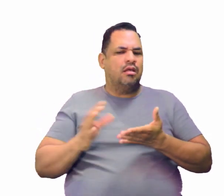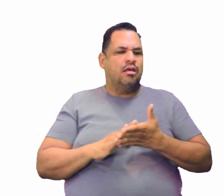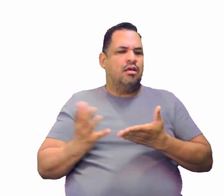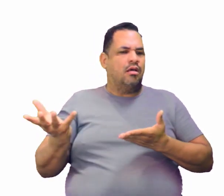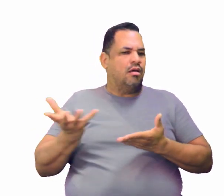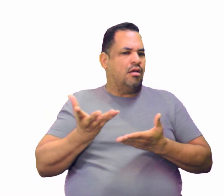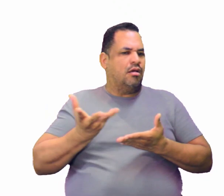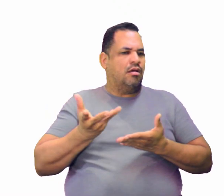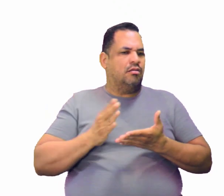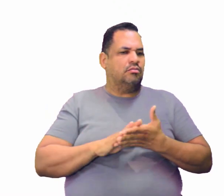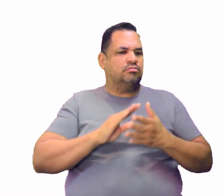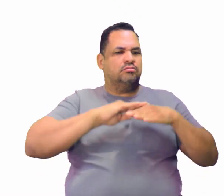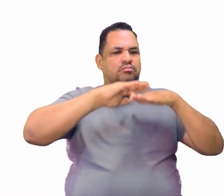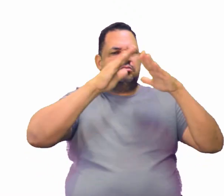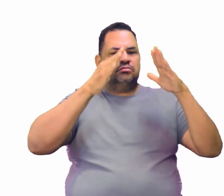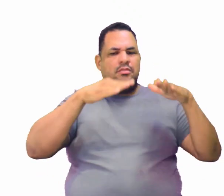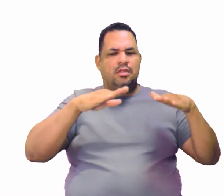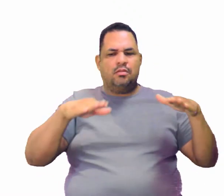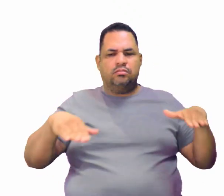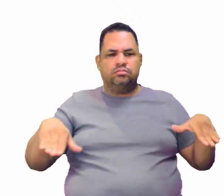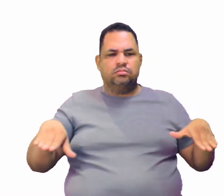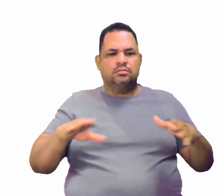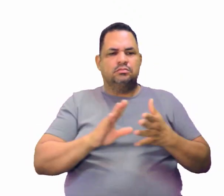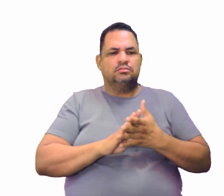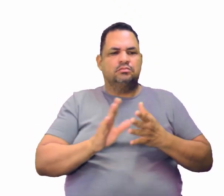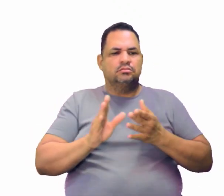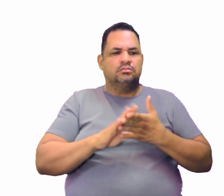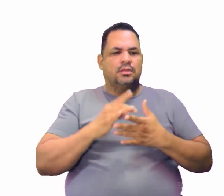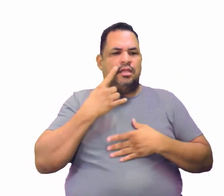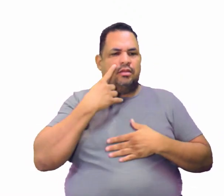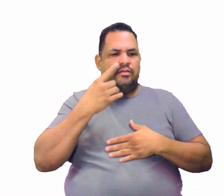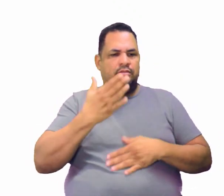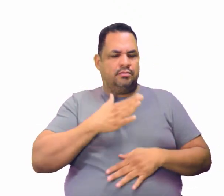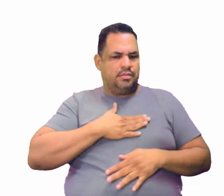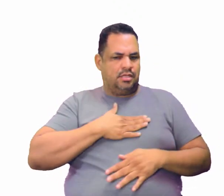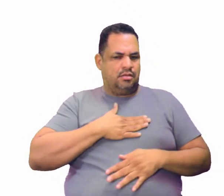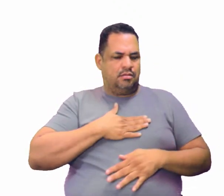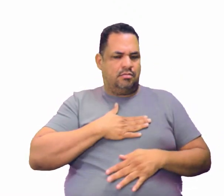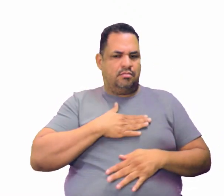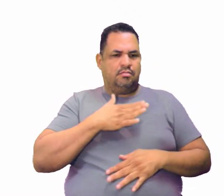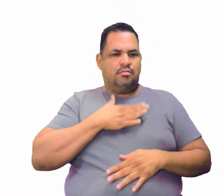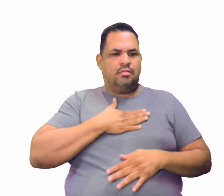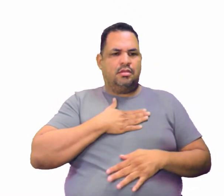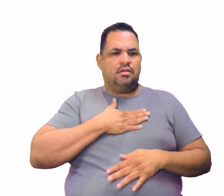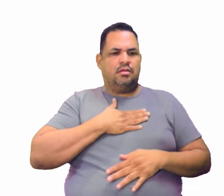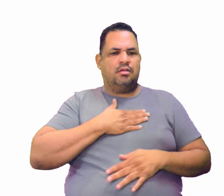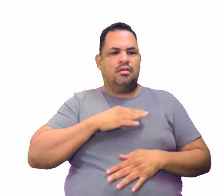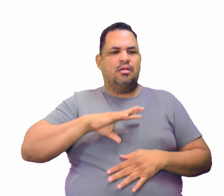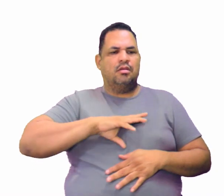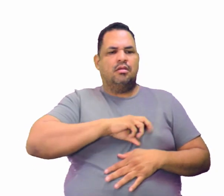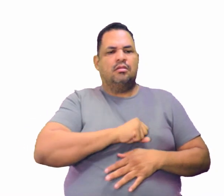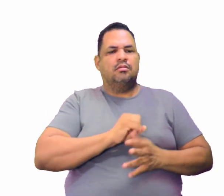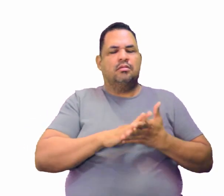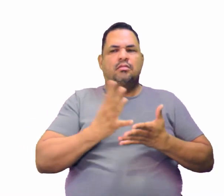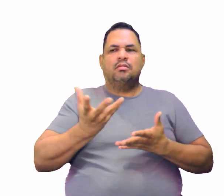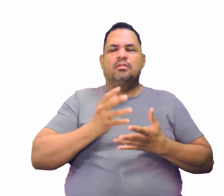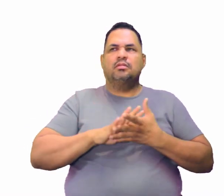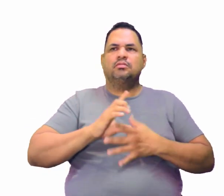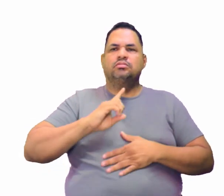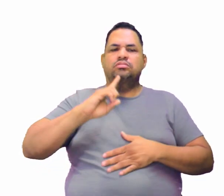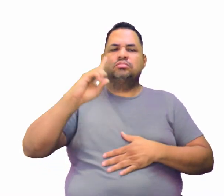onda do mar agitado. Acaso viste meu amado? Queira Deus que ele